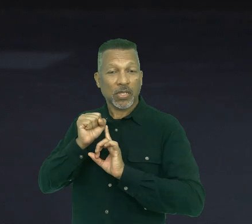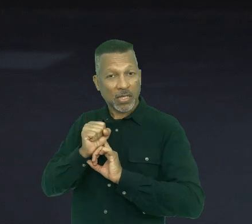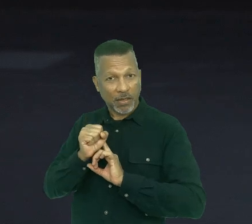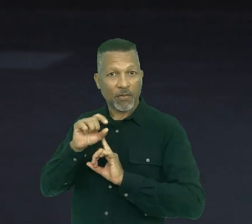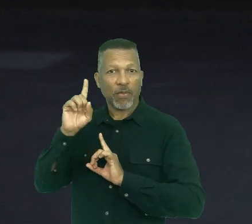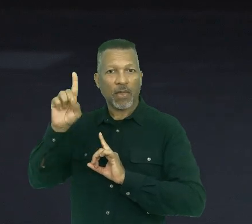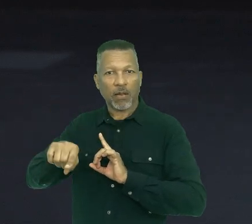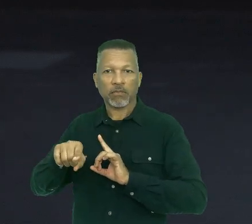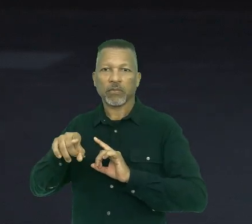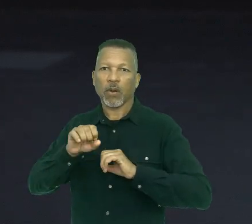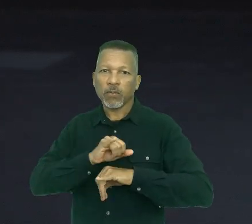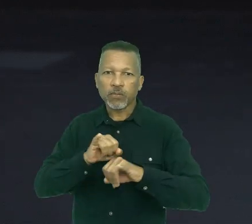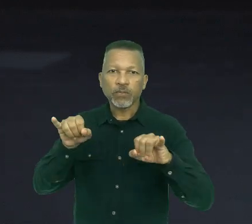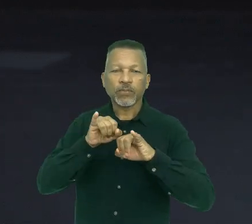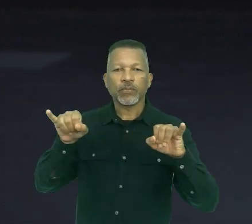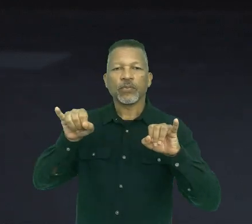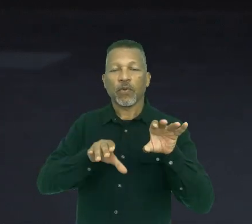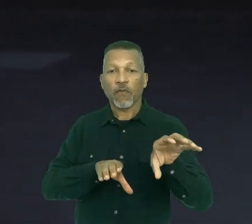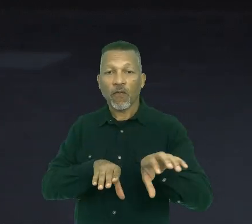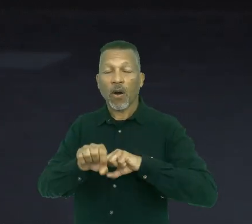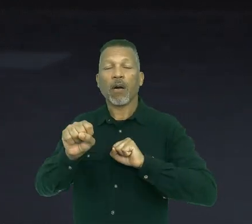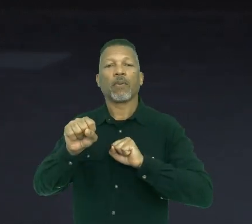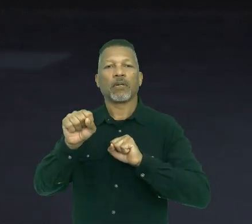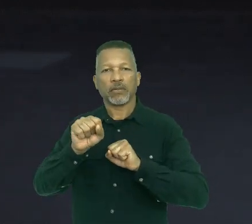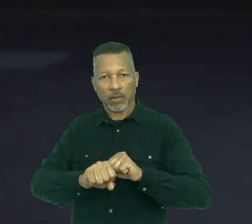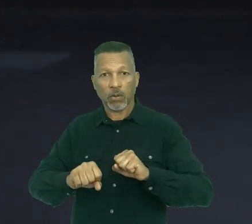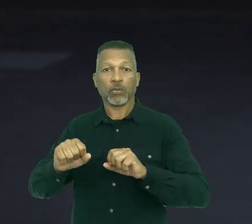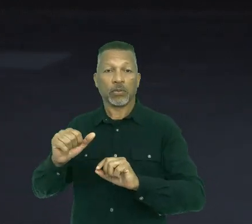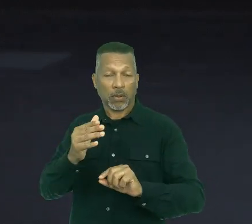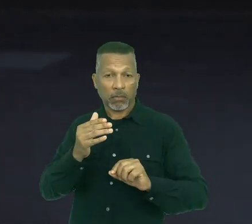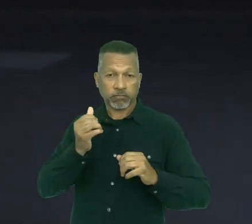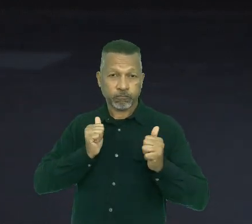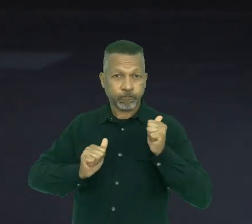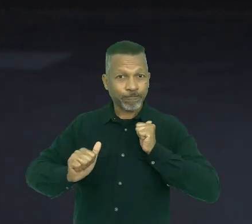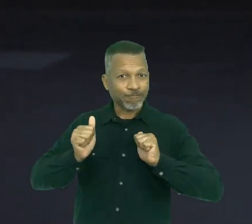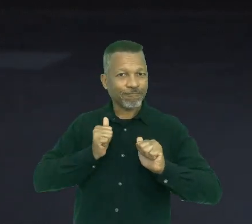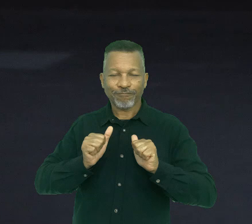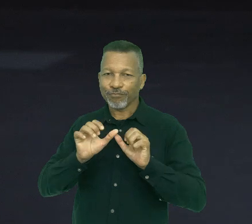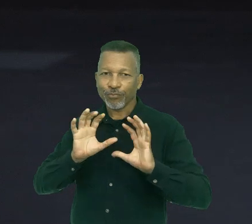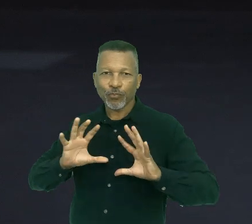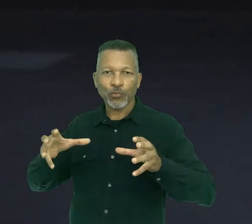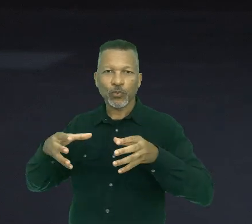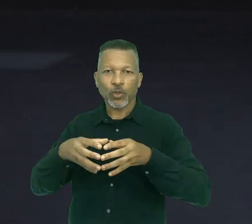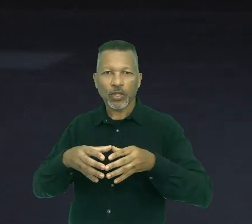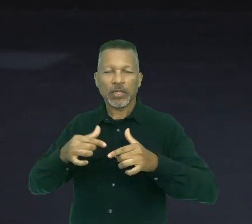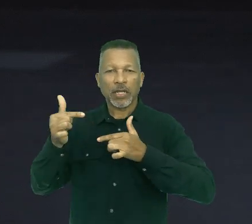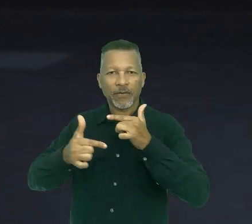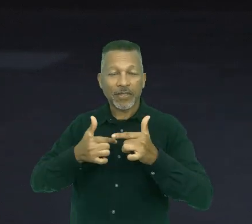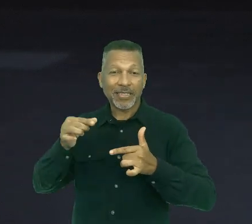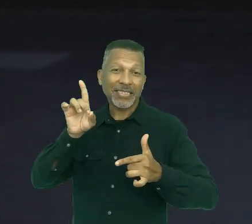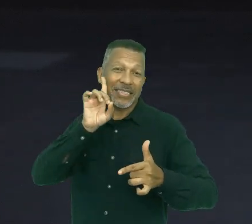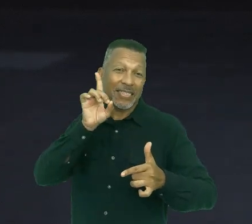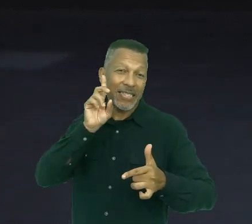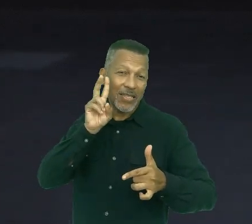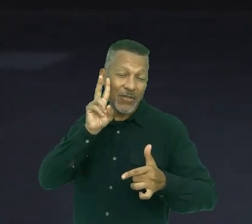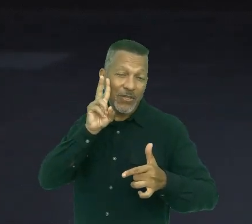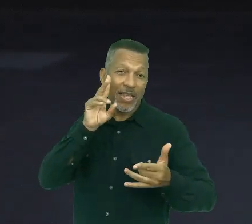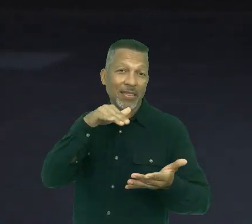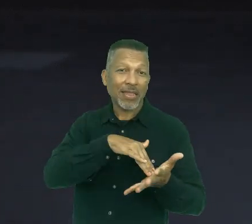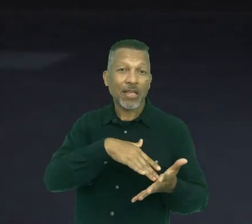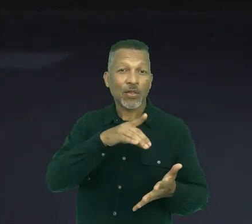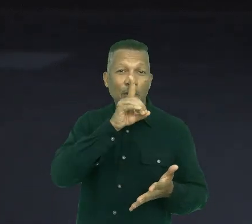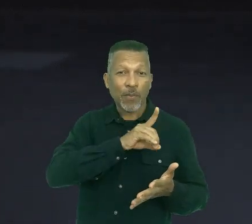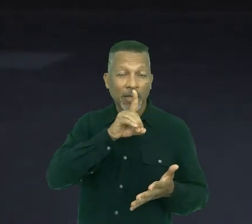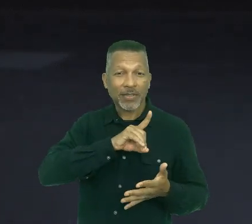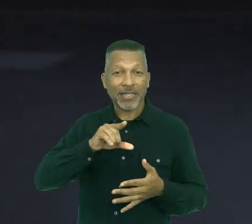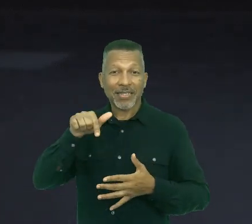divulgação, que é um grupo de formação de ator muito intenso. A gente trabalhava de segunda a domingo, de 7